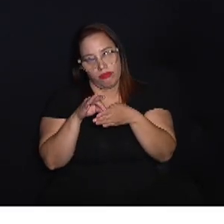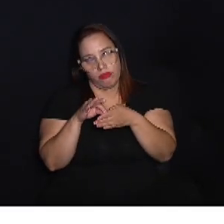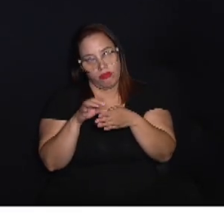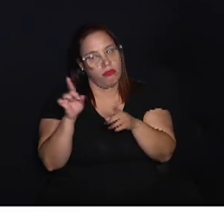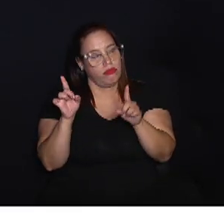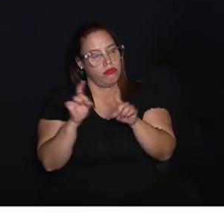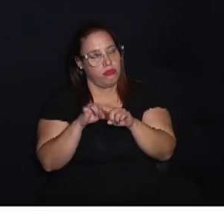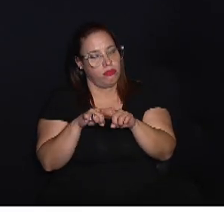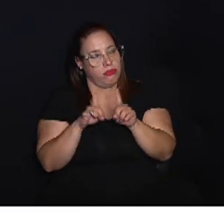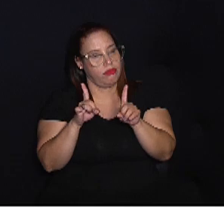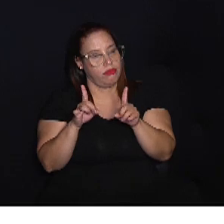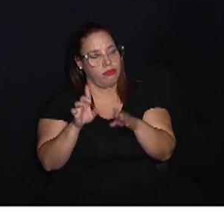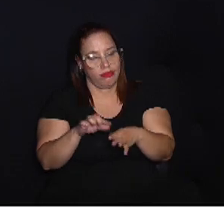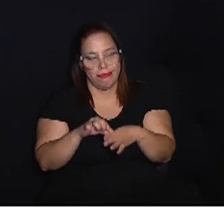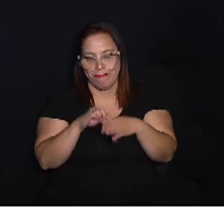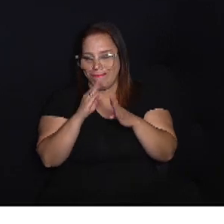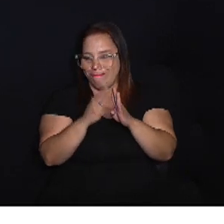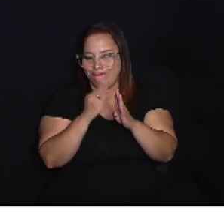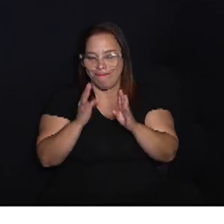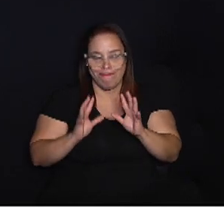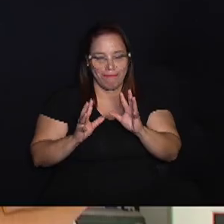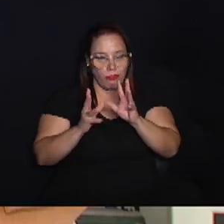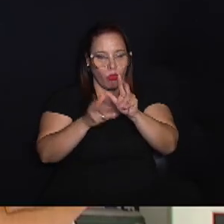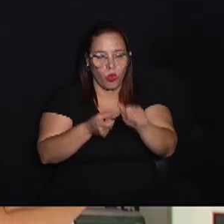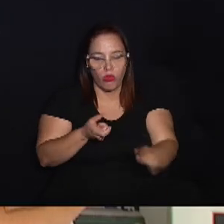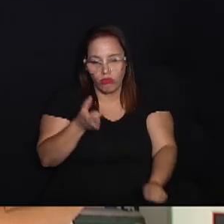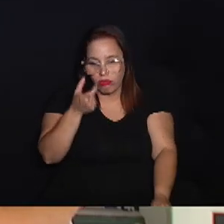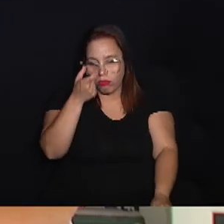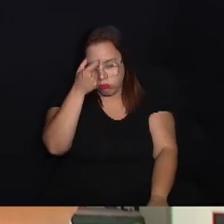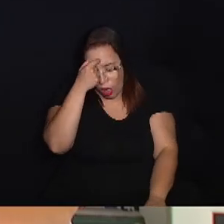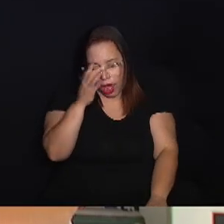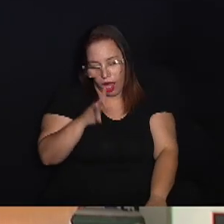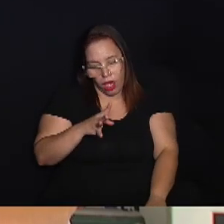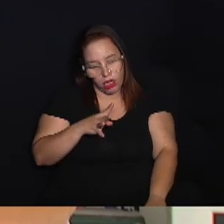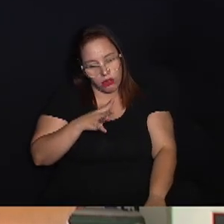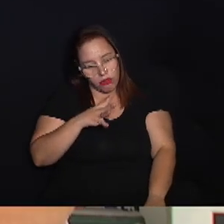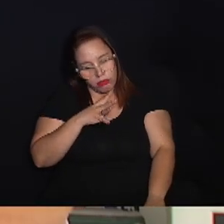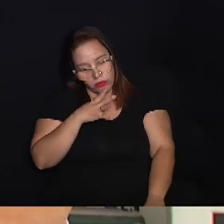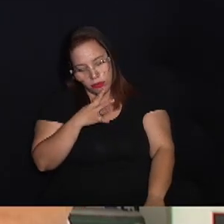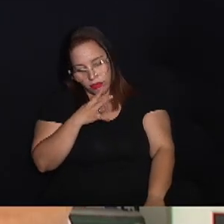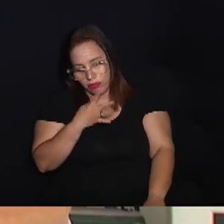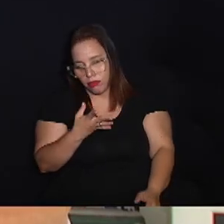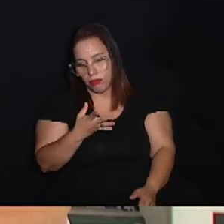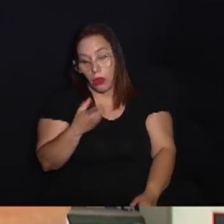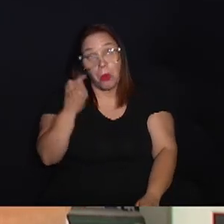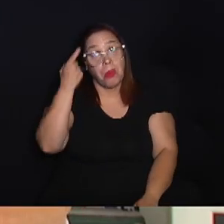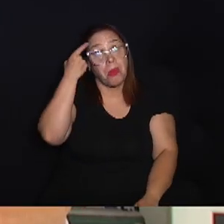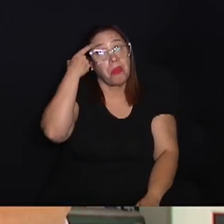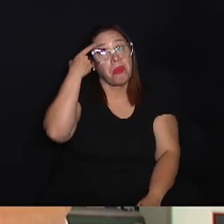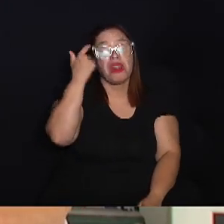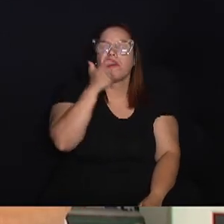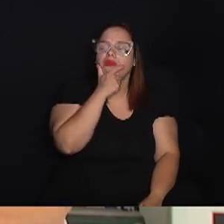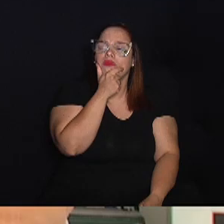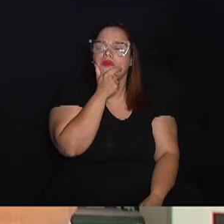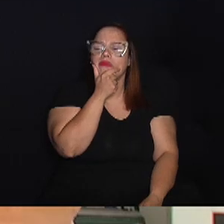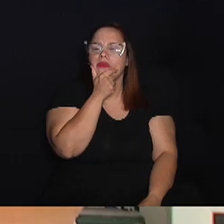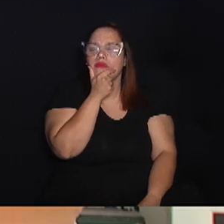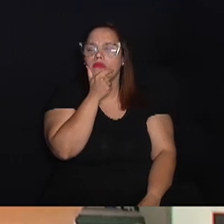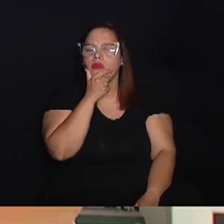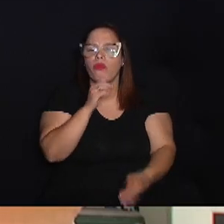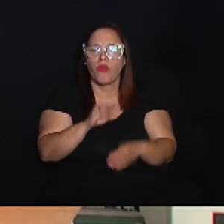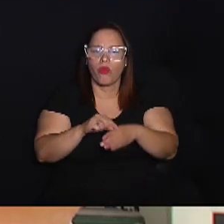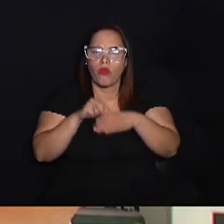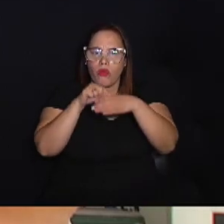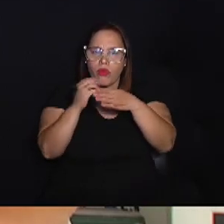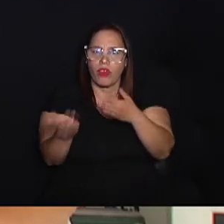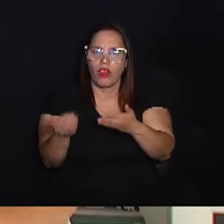mas a biblioteca física ela é o mundo de conhecimento, né? E penso que o físico ele